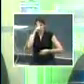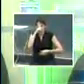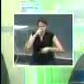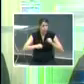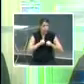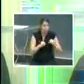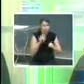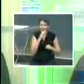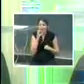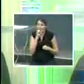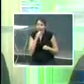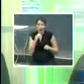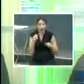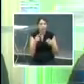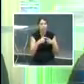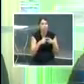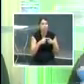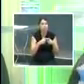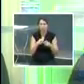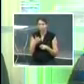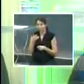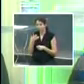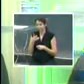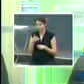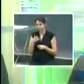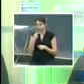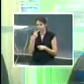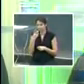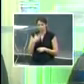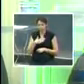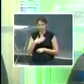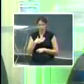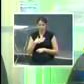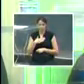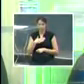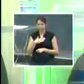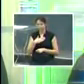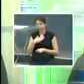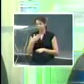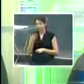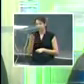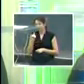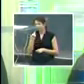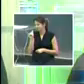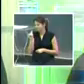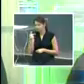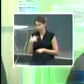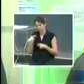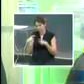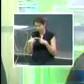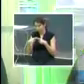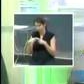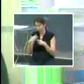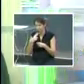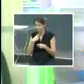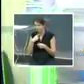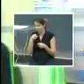toda. O médico veio para mim e disse: pai, infelizmente, a medicina não pode fazer mais nada pelo seu